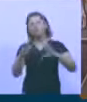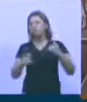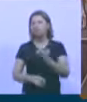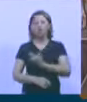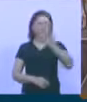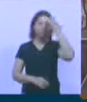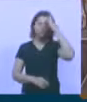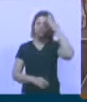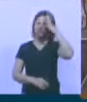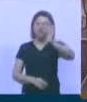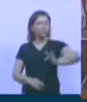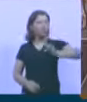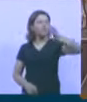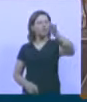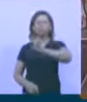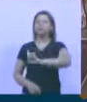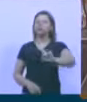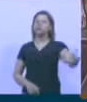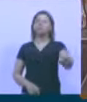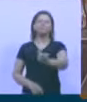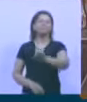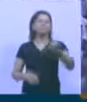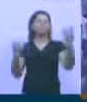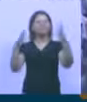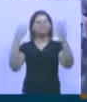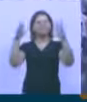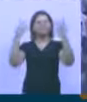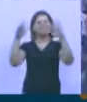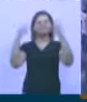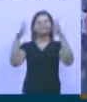saibamos do nosso futuro.